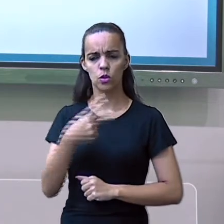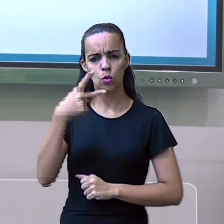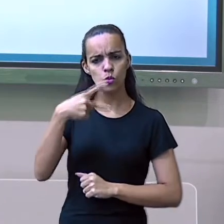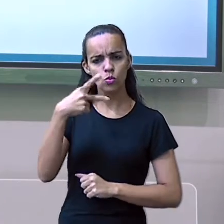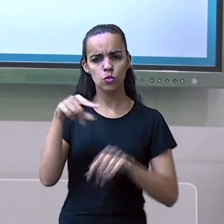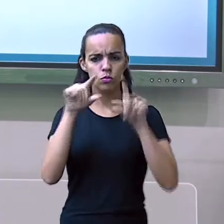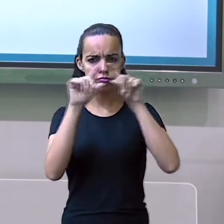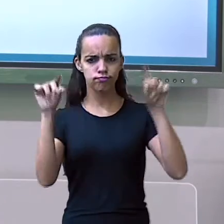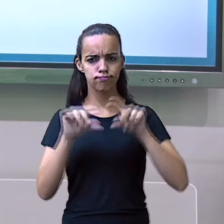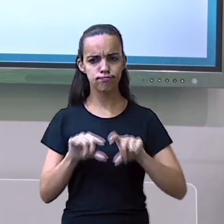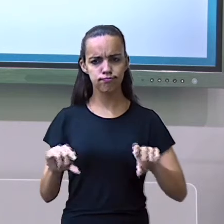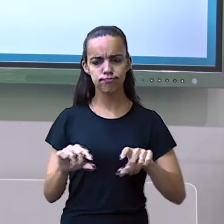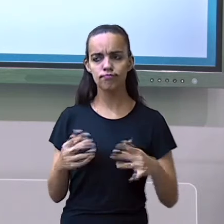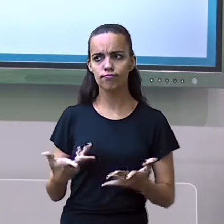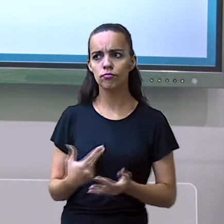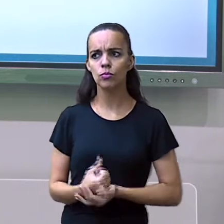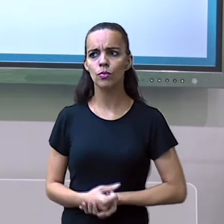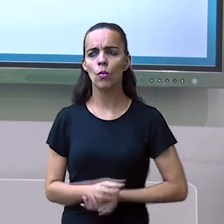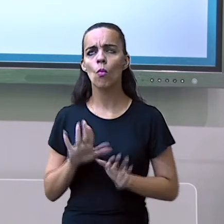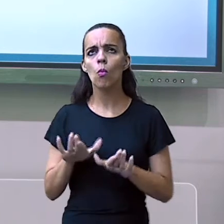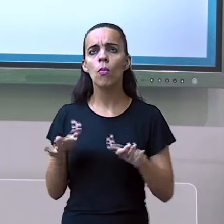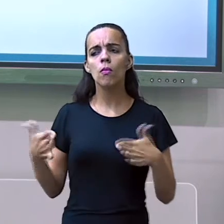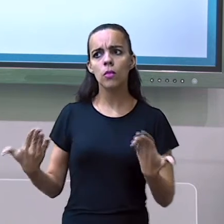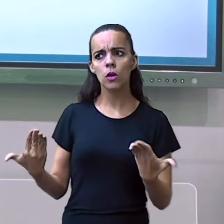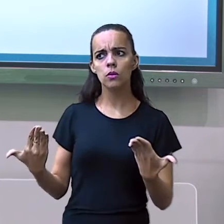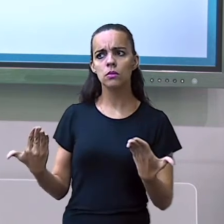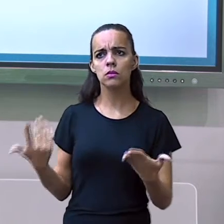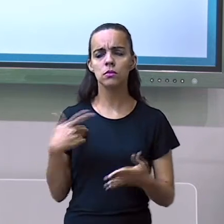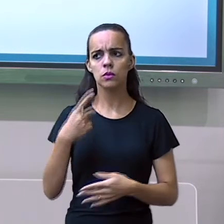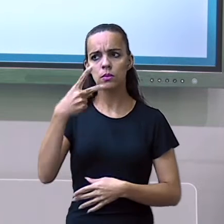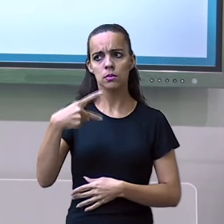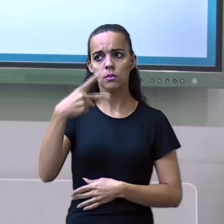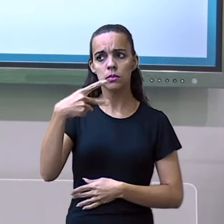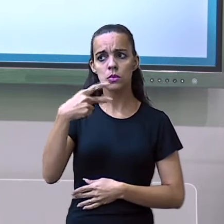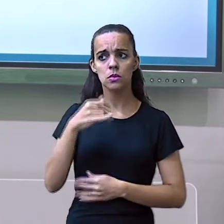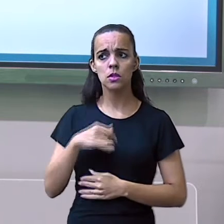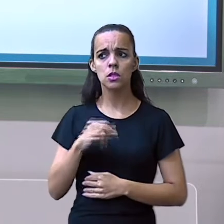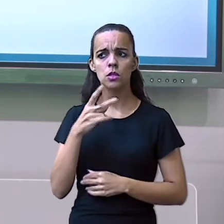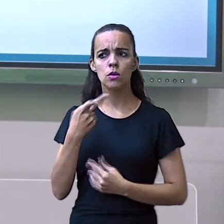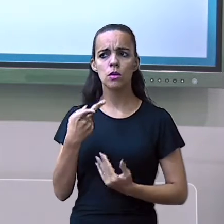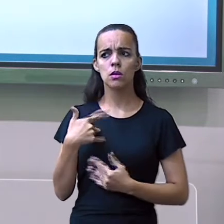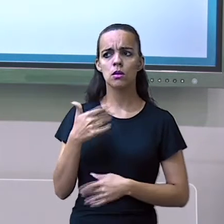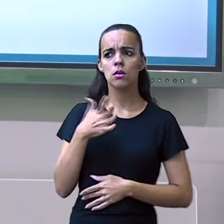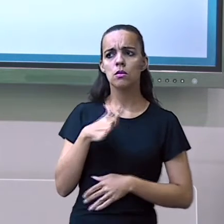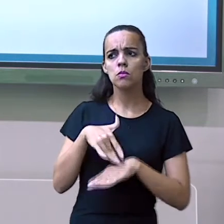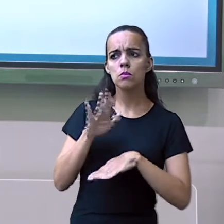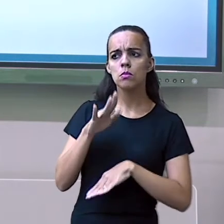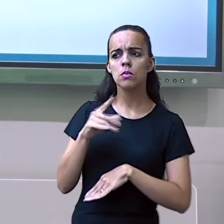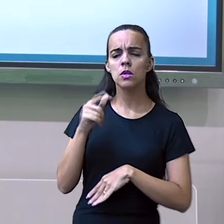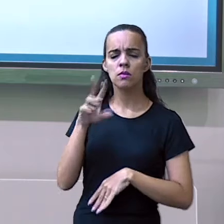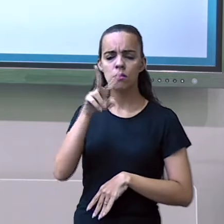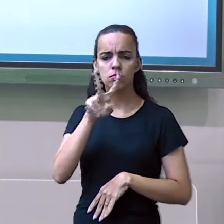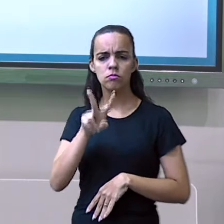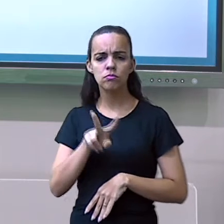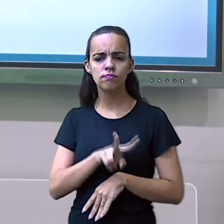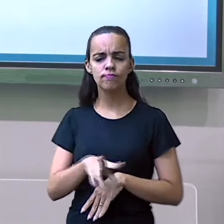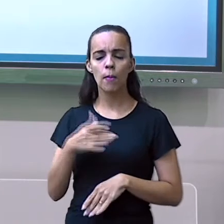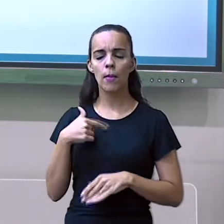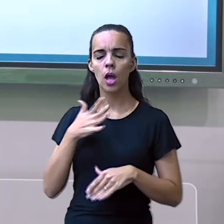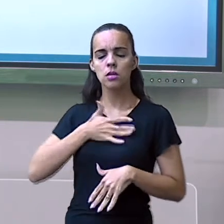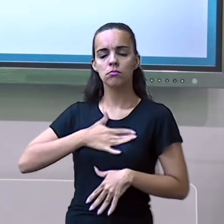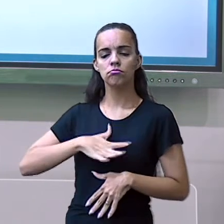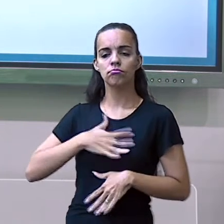quadrinhos que eu li? Qual das formas torna a leitura mais